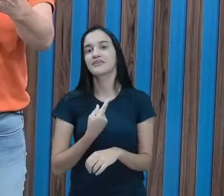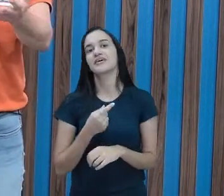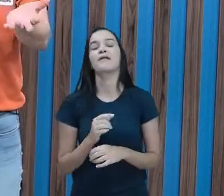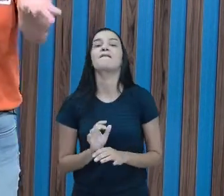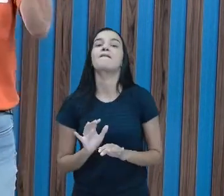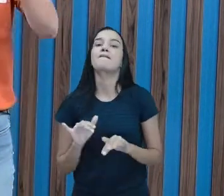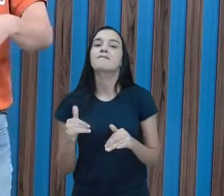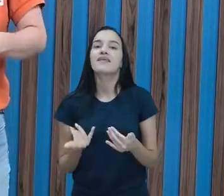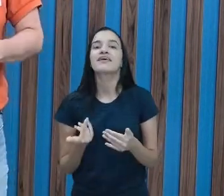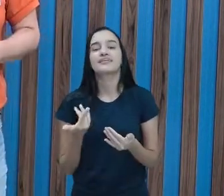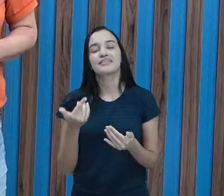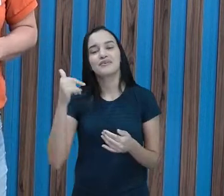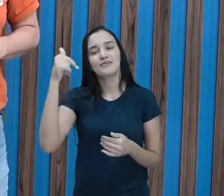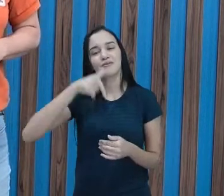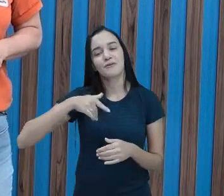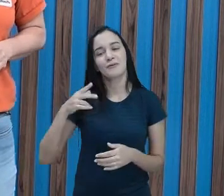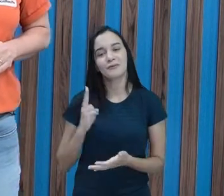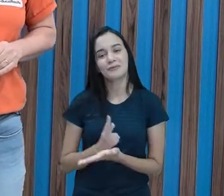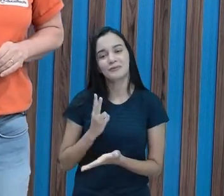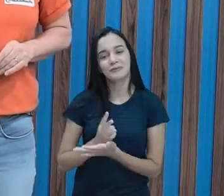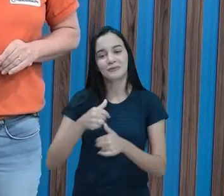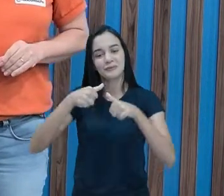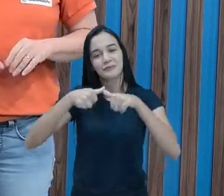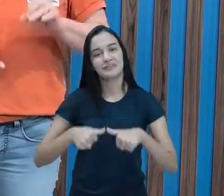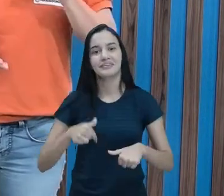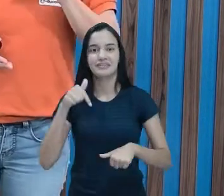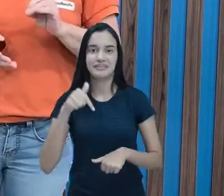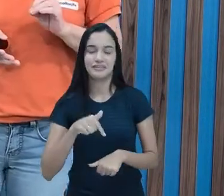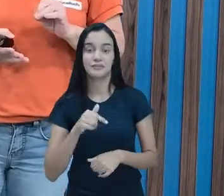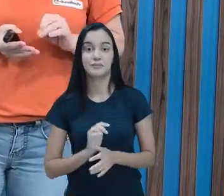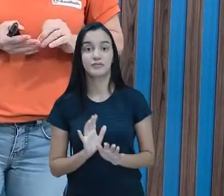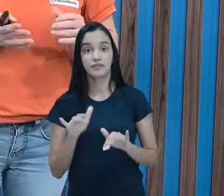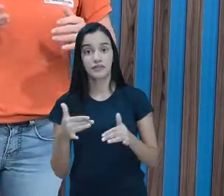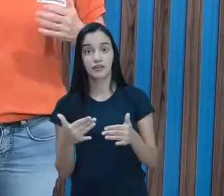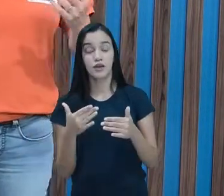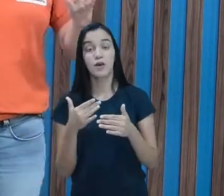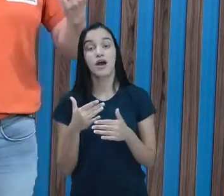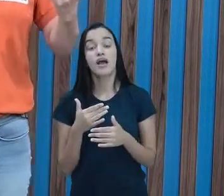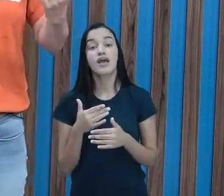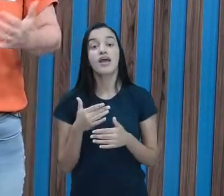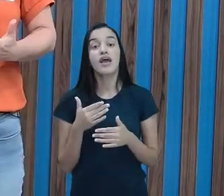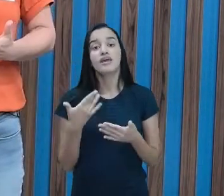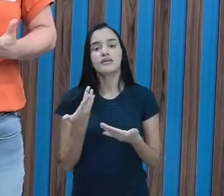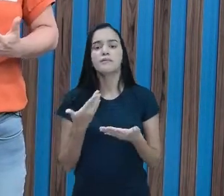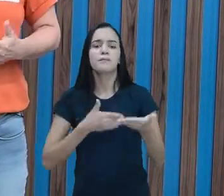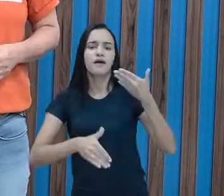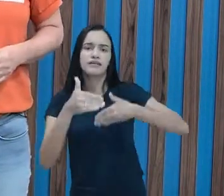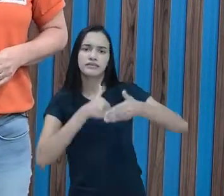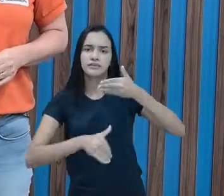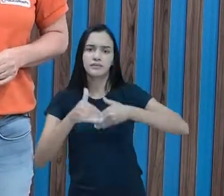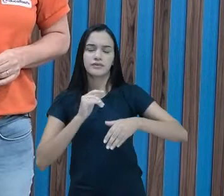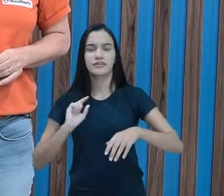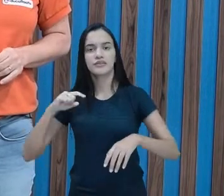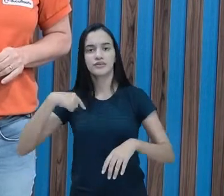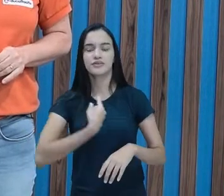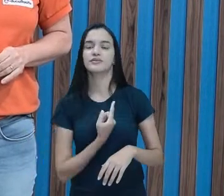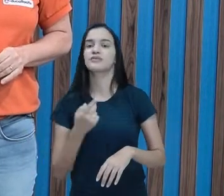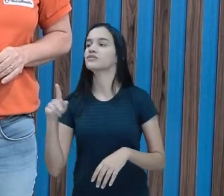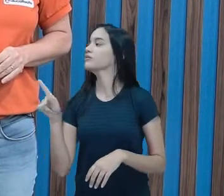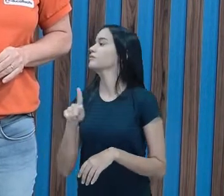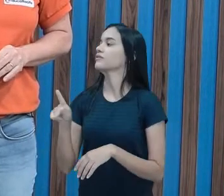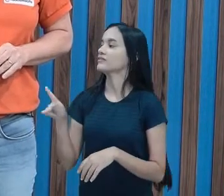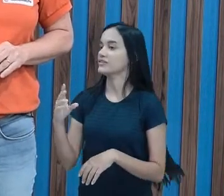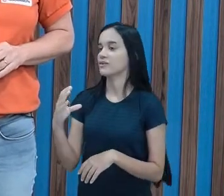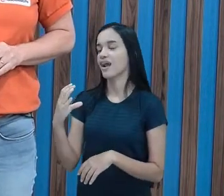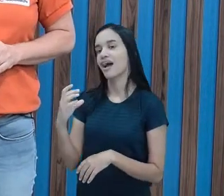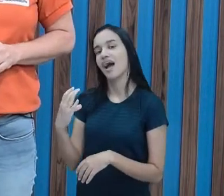achar. Se acha aqui com a gente, tá? Então, por falar em se achar, em participar, nós estamos com a professora